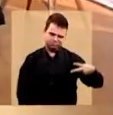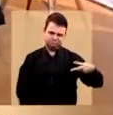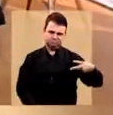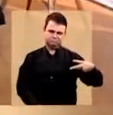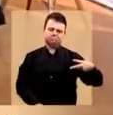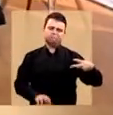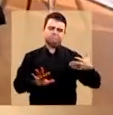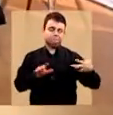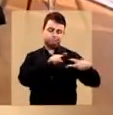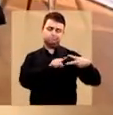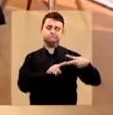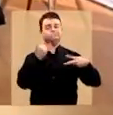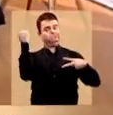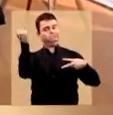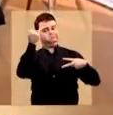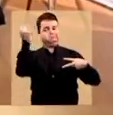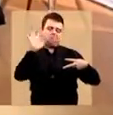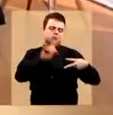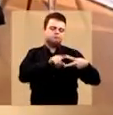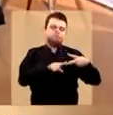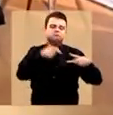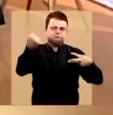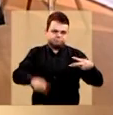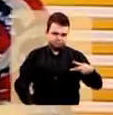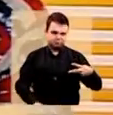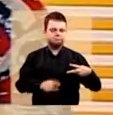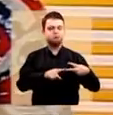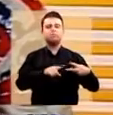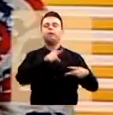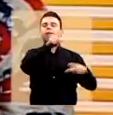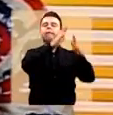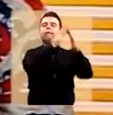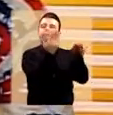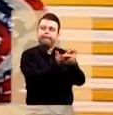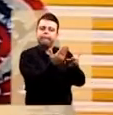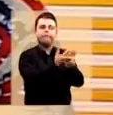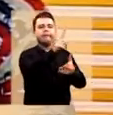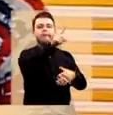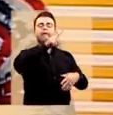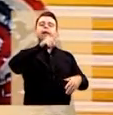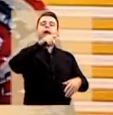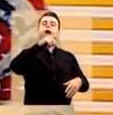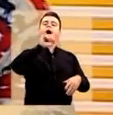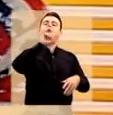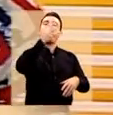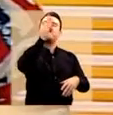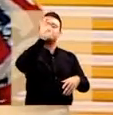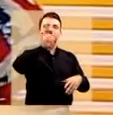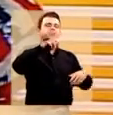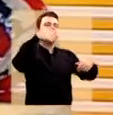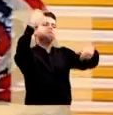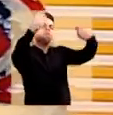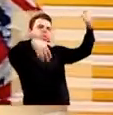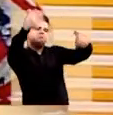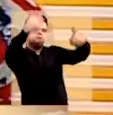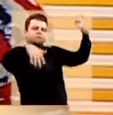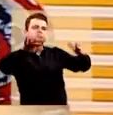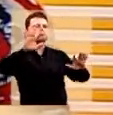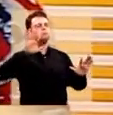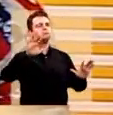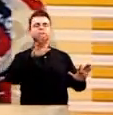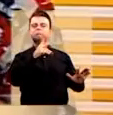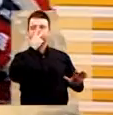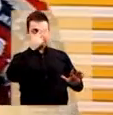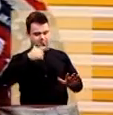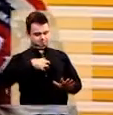Nenhuma das duas funciona, mas ela seria importante nesse sentido. Quando é contado só uma história, quando na aula de artes eu aprendo só uma história, só uma frente,